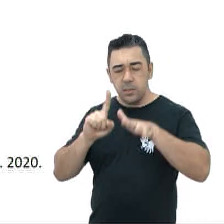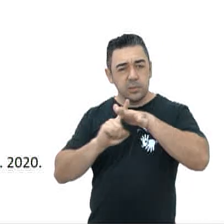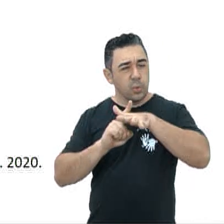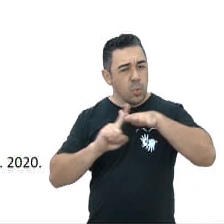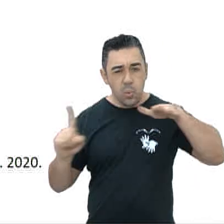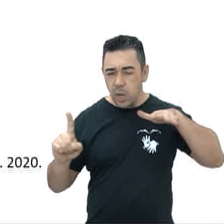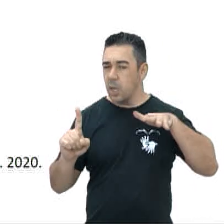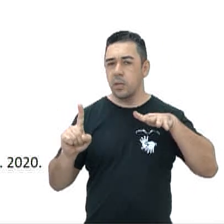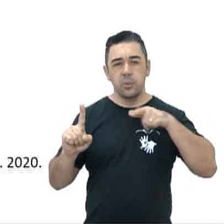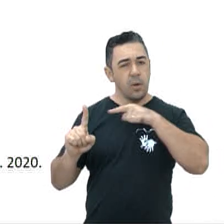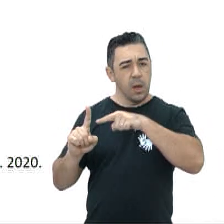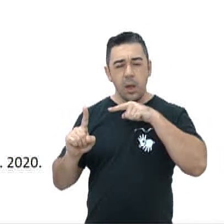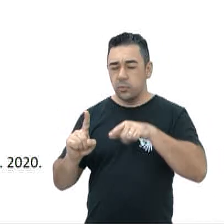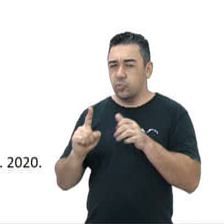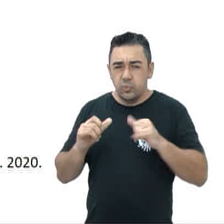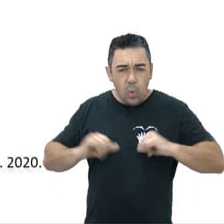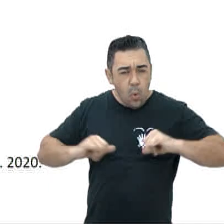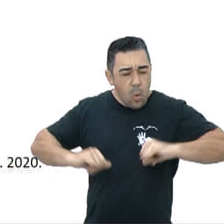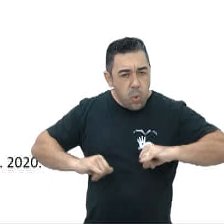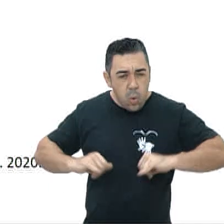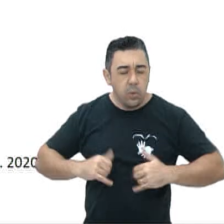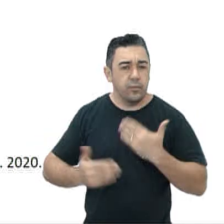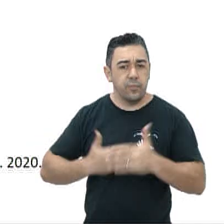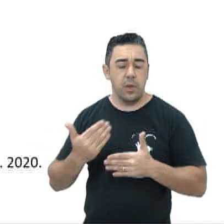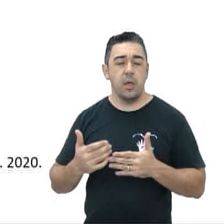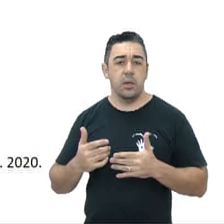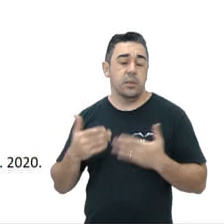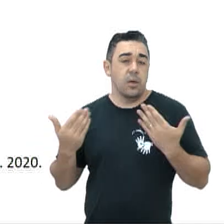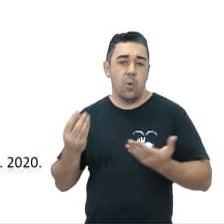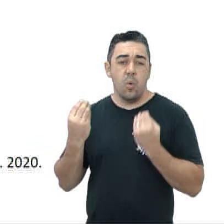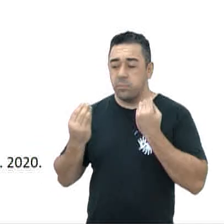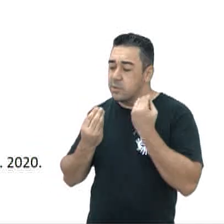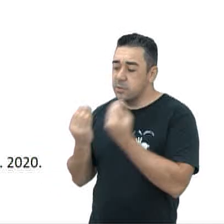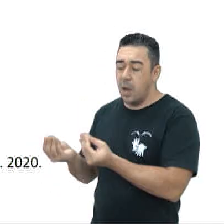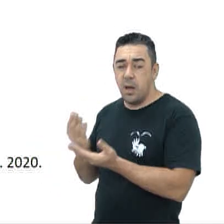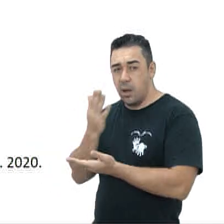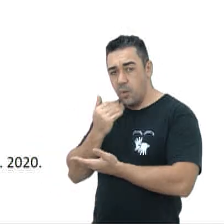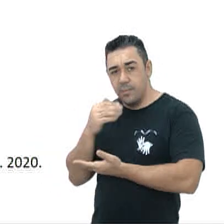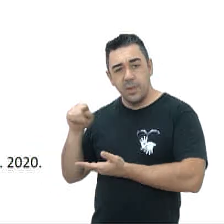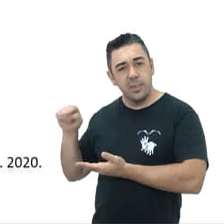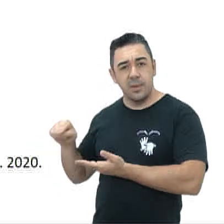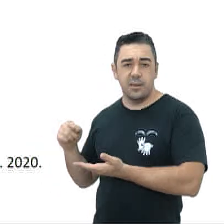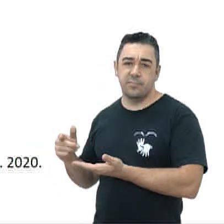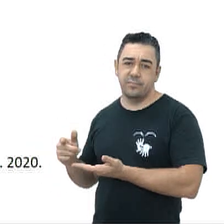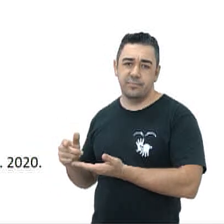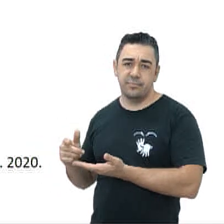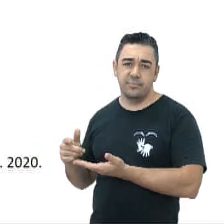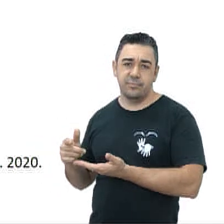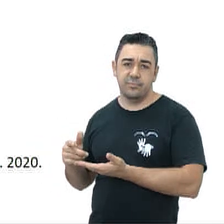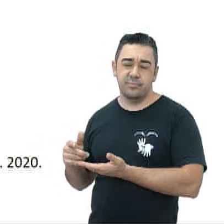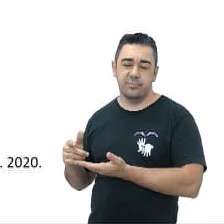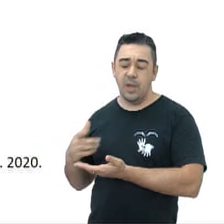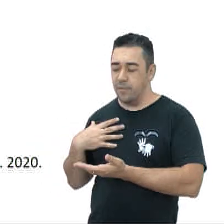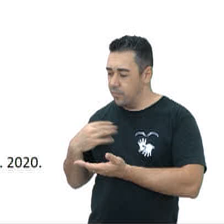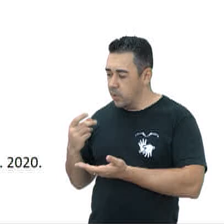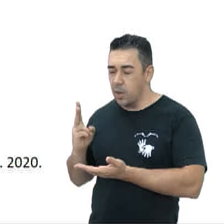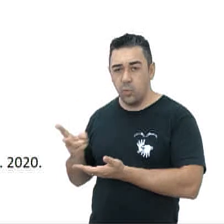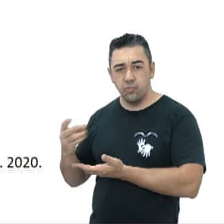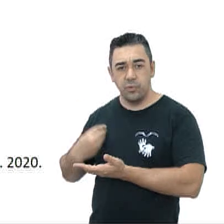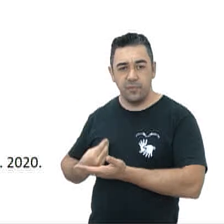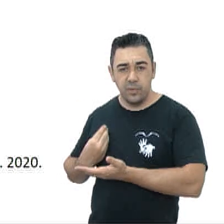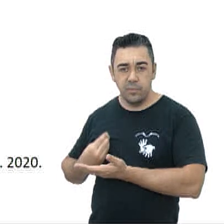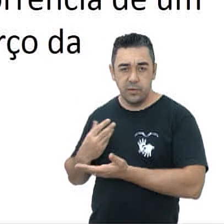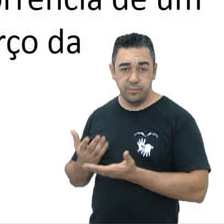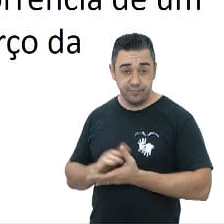desfavorecidos do período medieval. Então ela não tem condições, né, de dar o alimento, de fazer com que sua filha continue